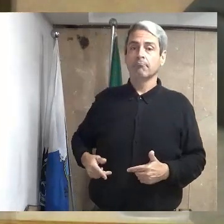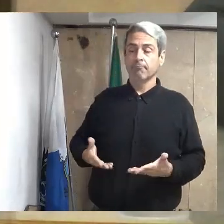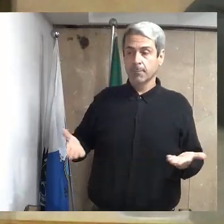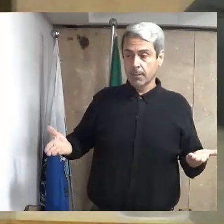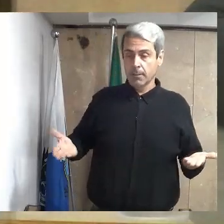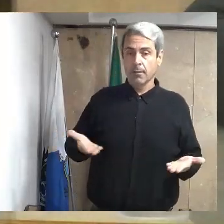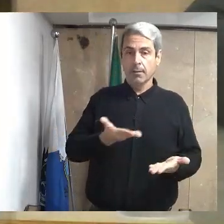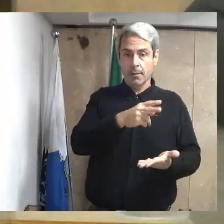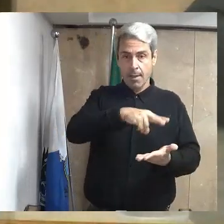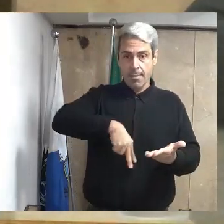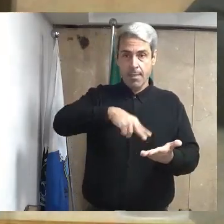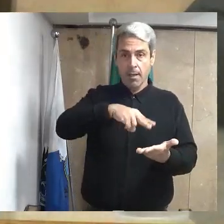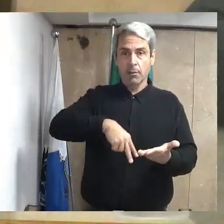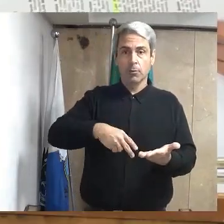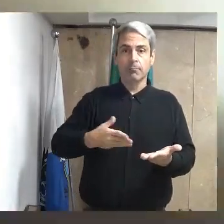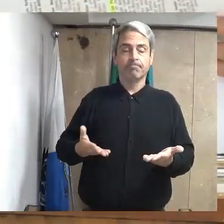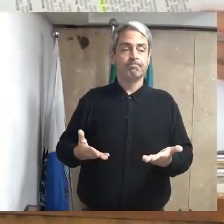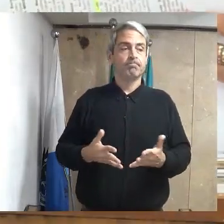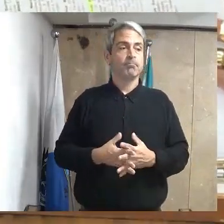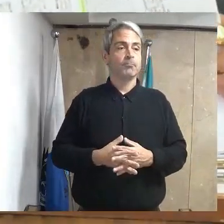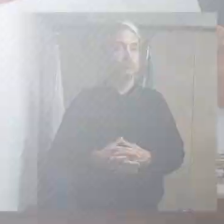o expediente.